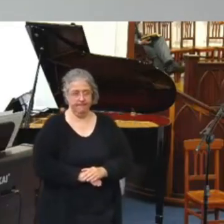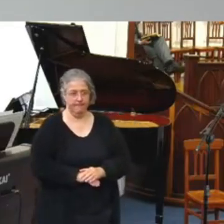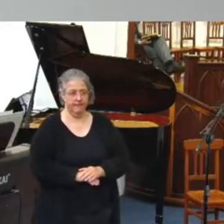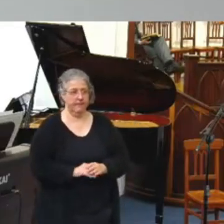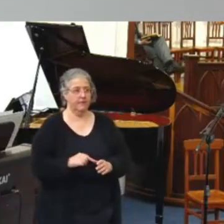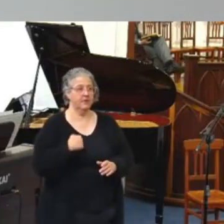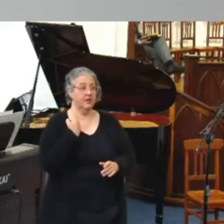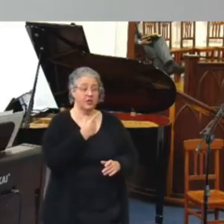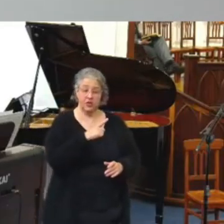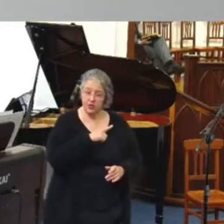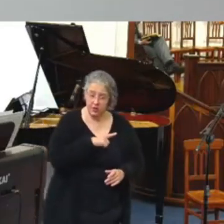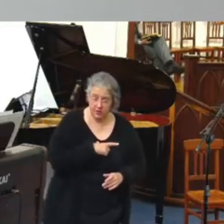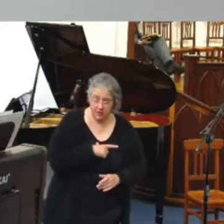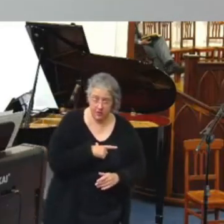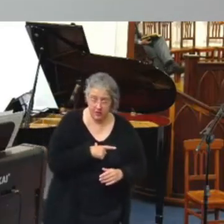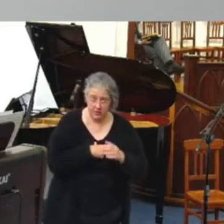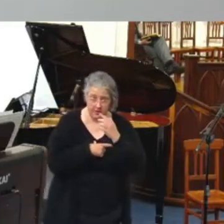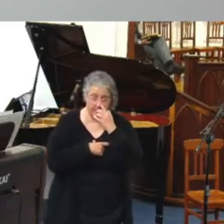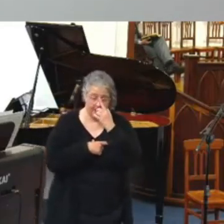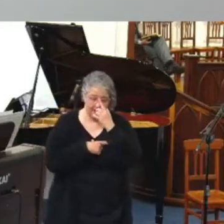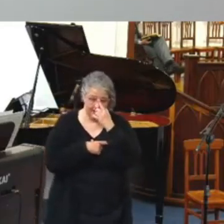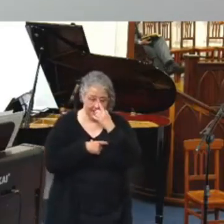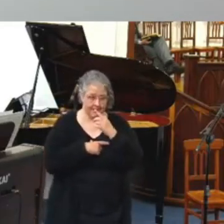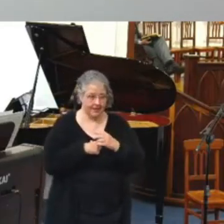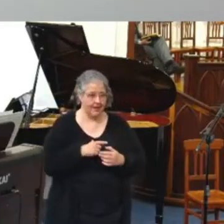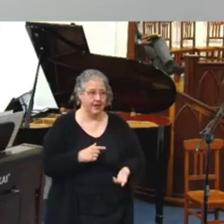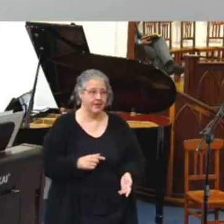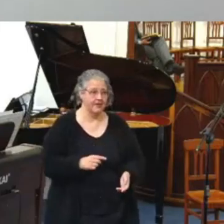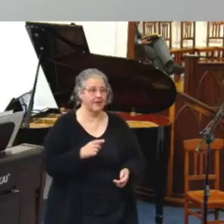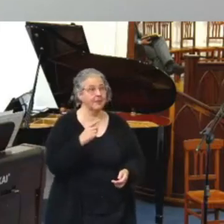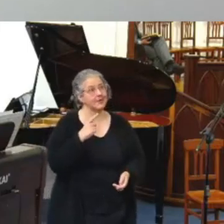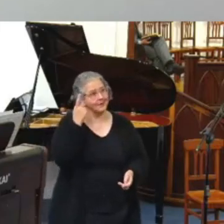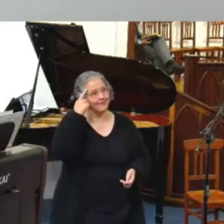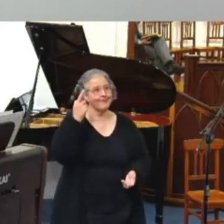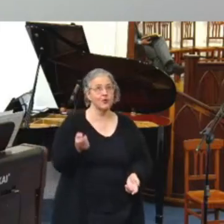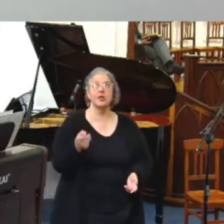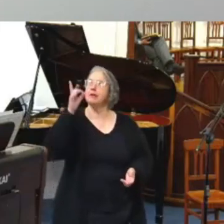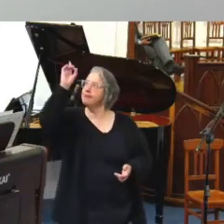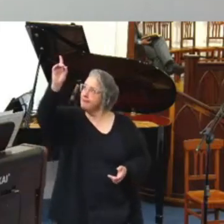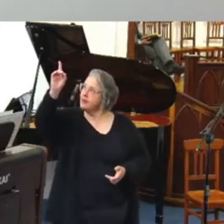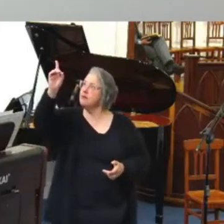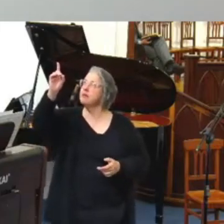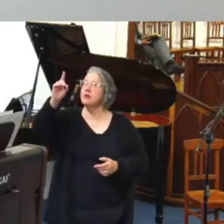E nós achamos que Deus está muitas das vezes demorando para intervir.